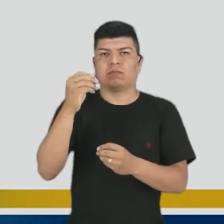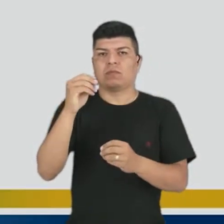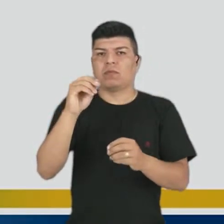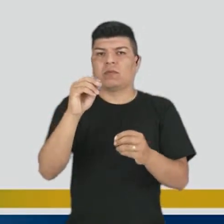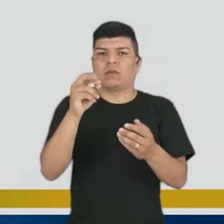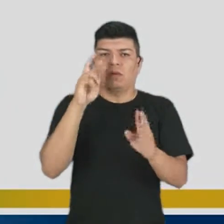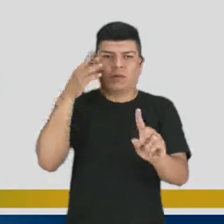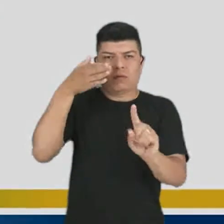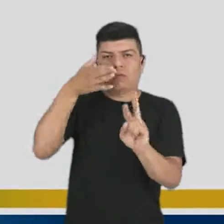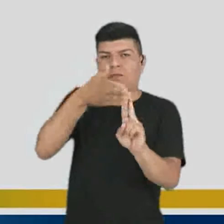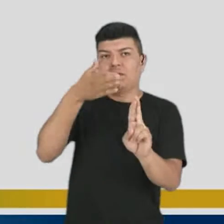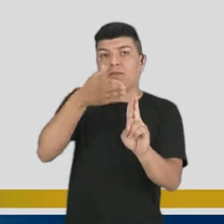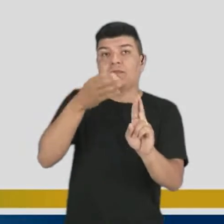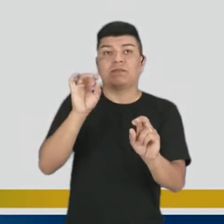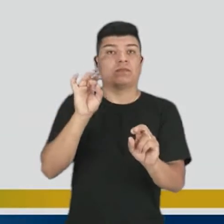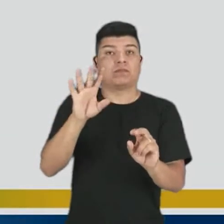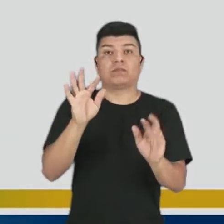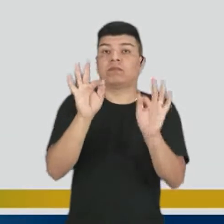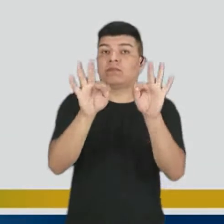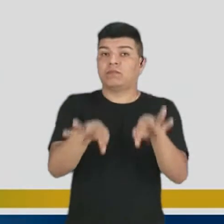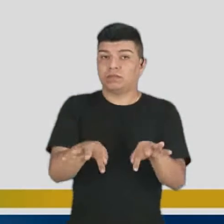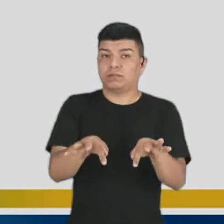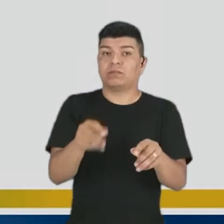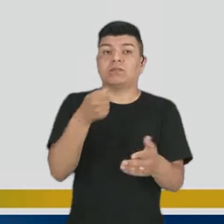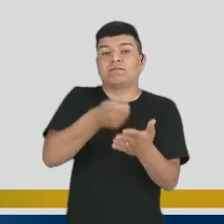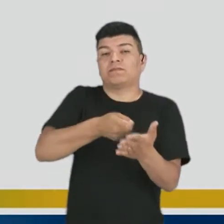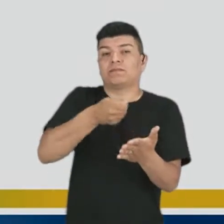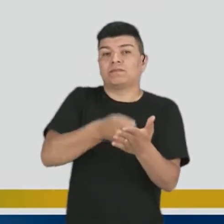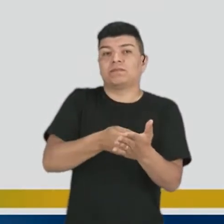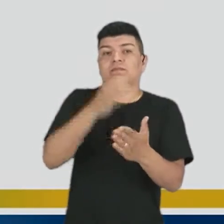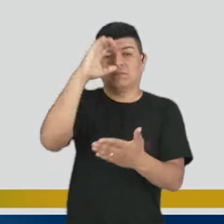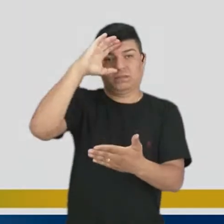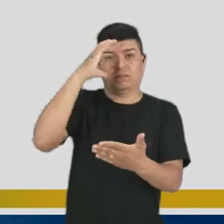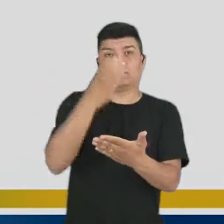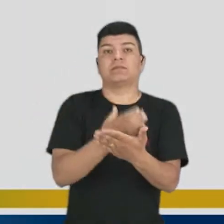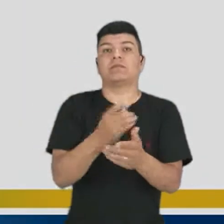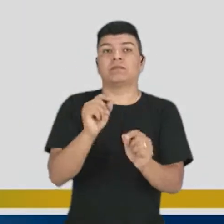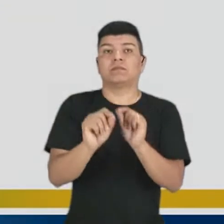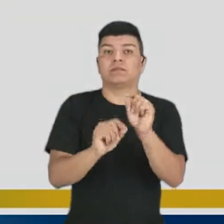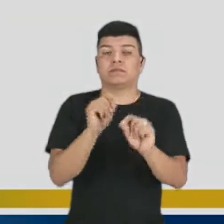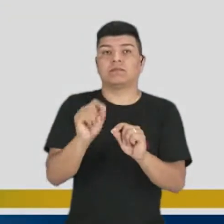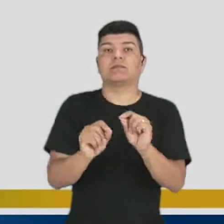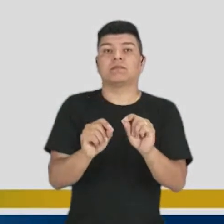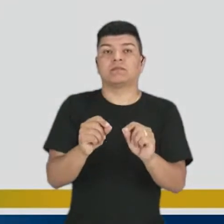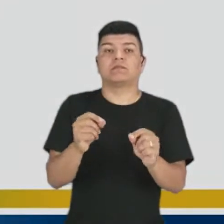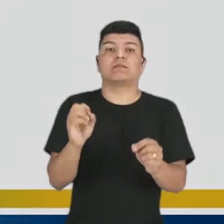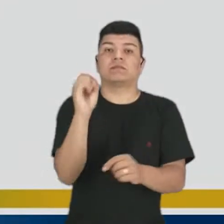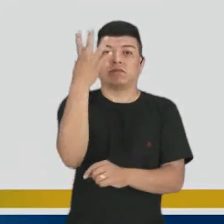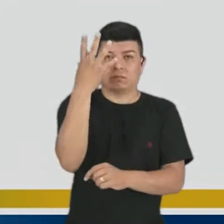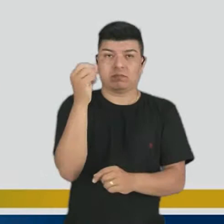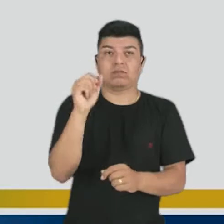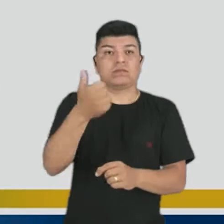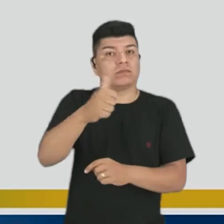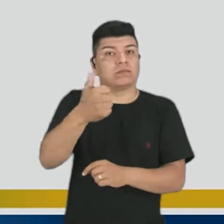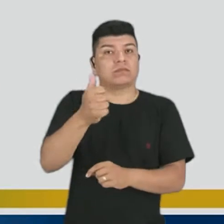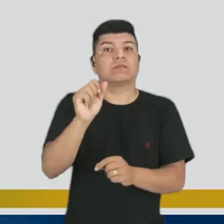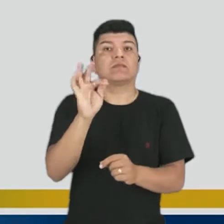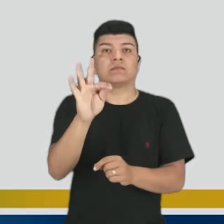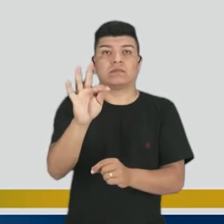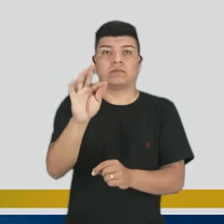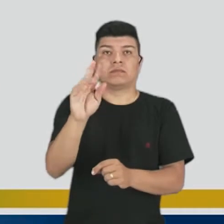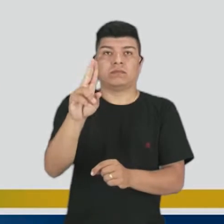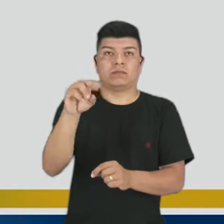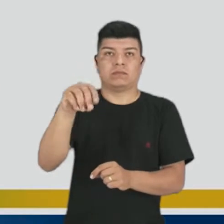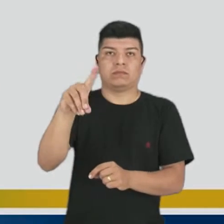seja uma referência, só tem uma finalidade: defender uma tese. E é justamente isso que acontece na análise do fundamento,